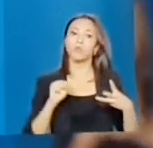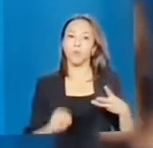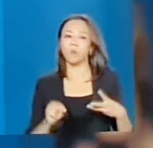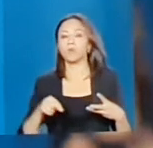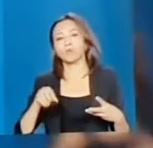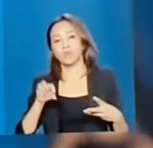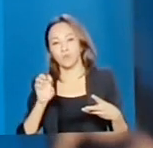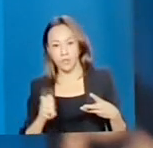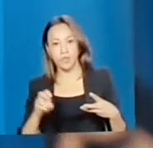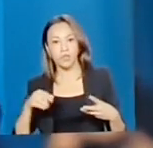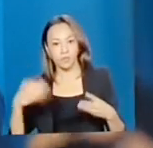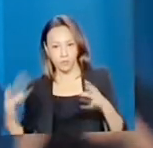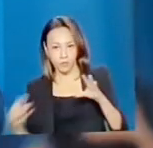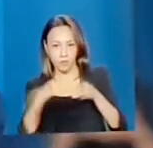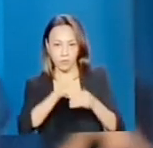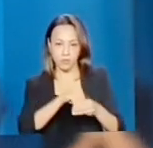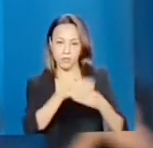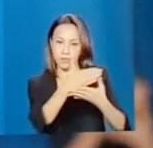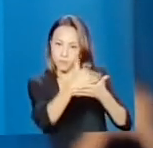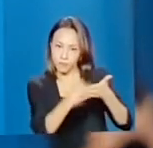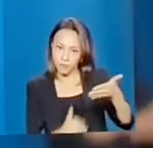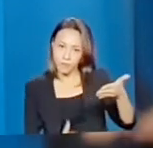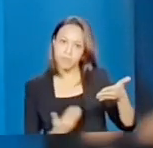2.5.2 da pauta.